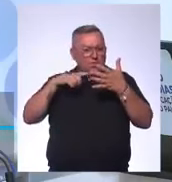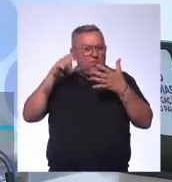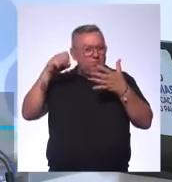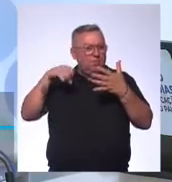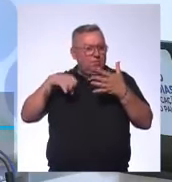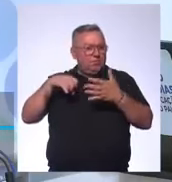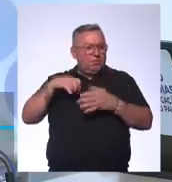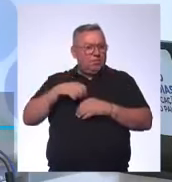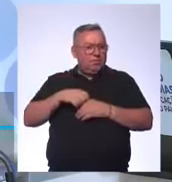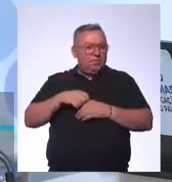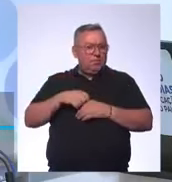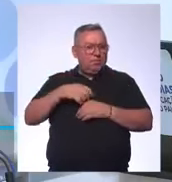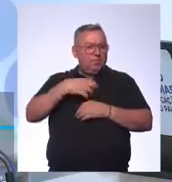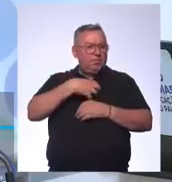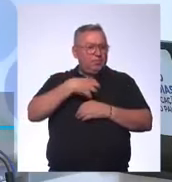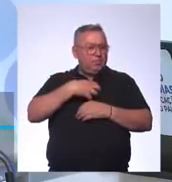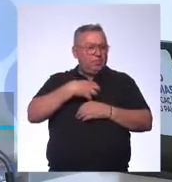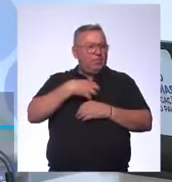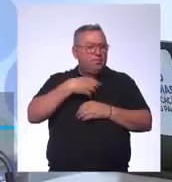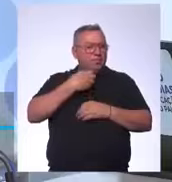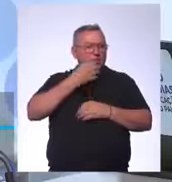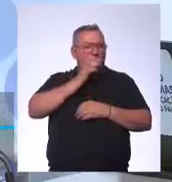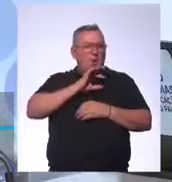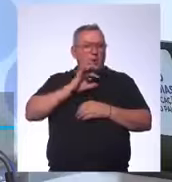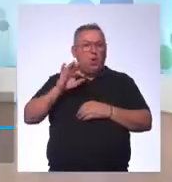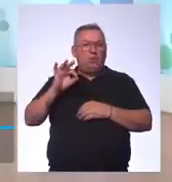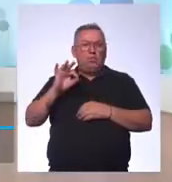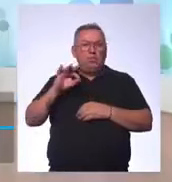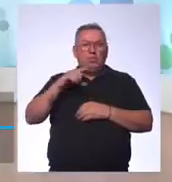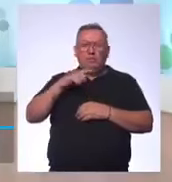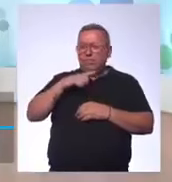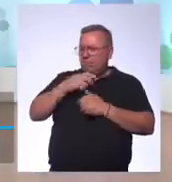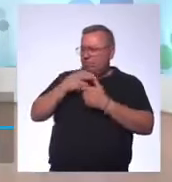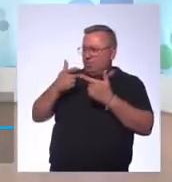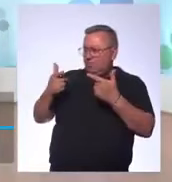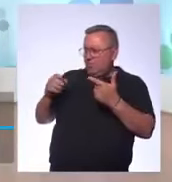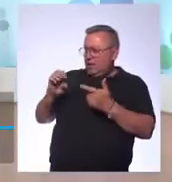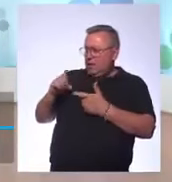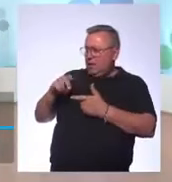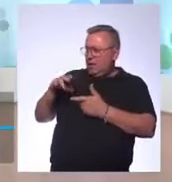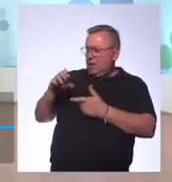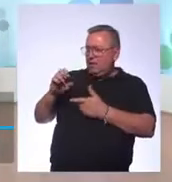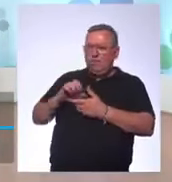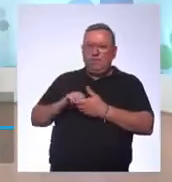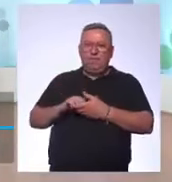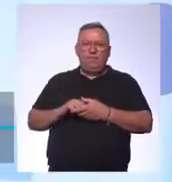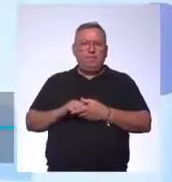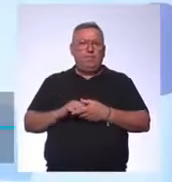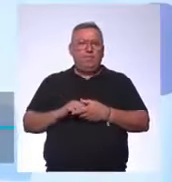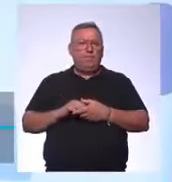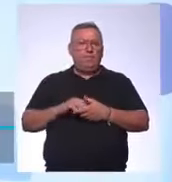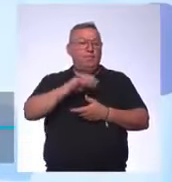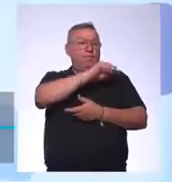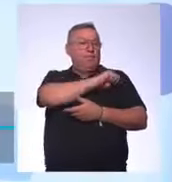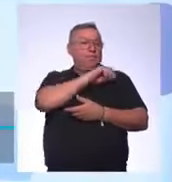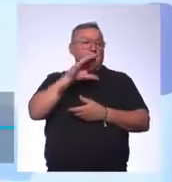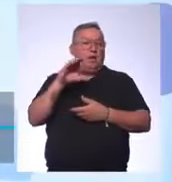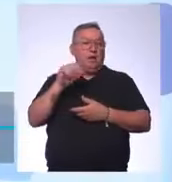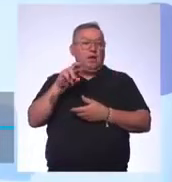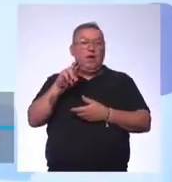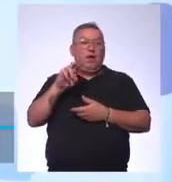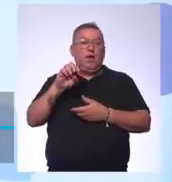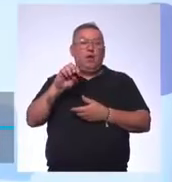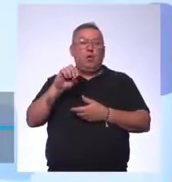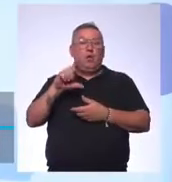contemplados, acho que é de maneira eficaz. Você tem alguma coisa, Elaine, para dizer? Sim. Tem A alguma? aluna Caroline, Ah,